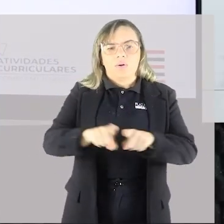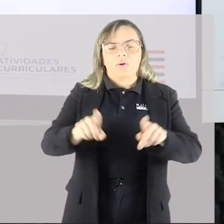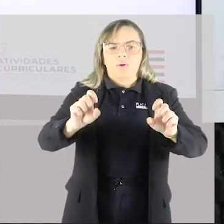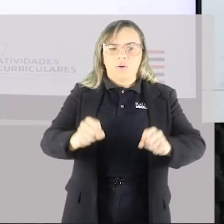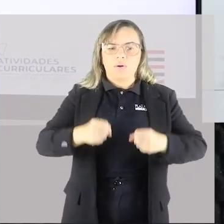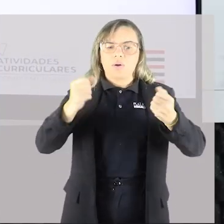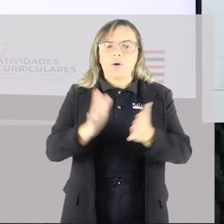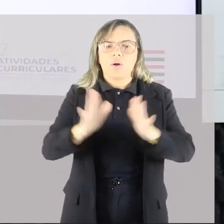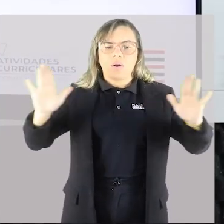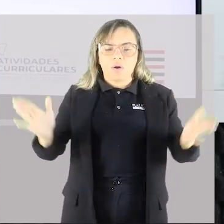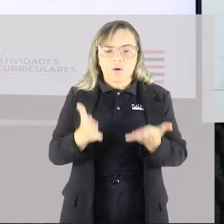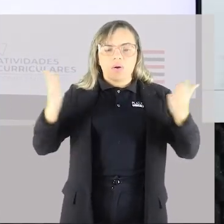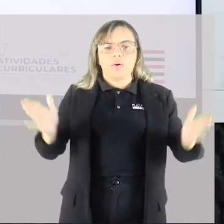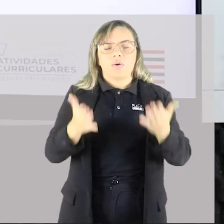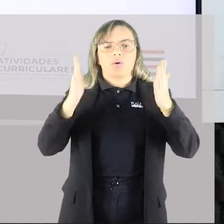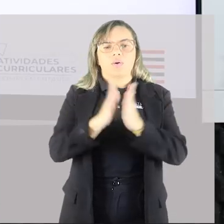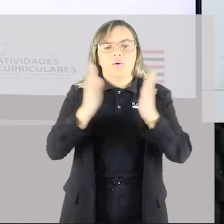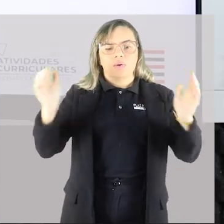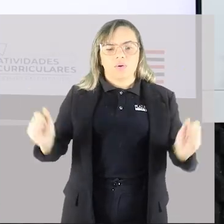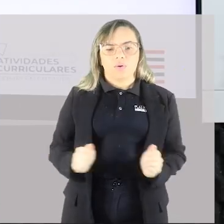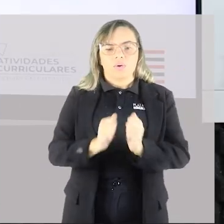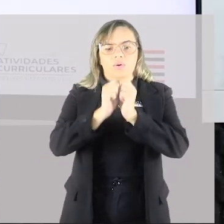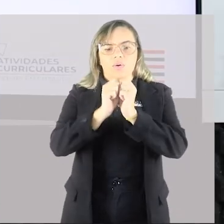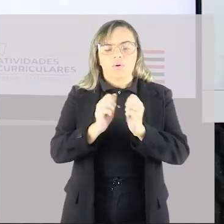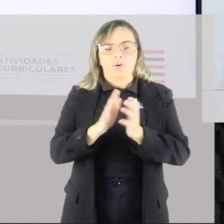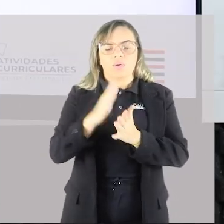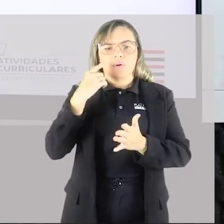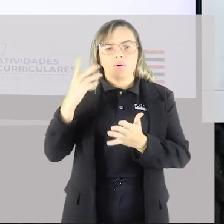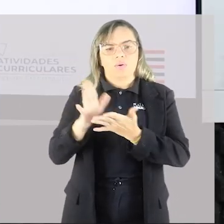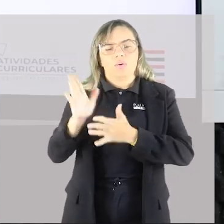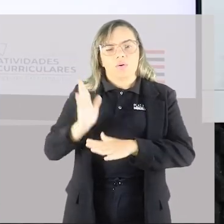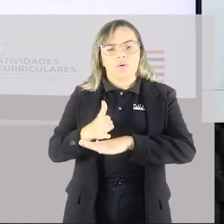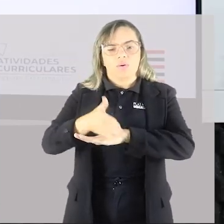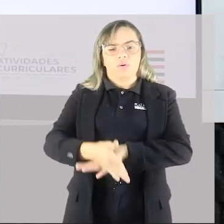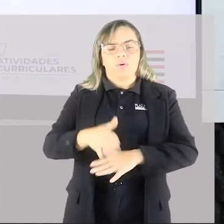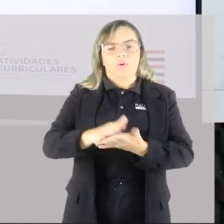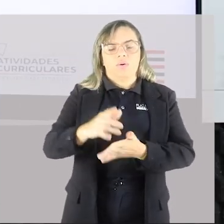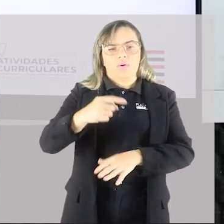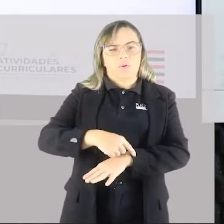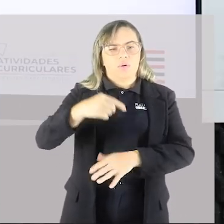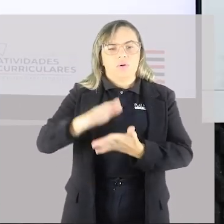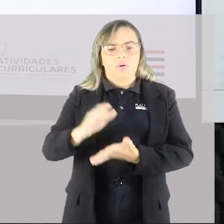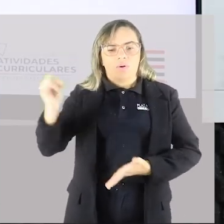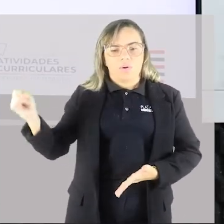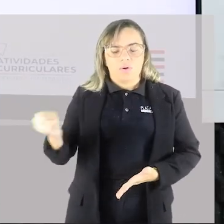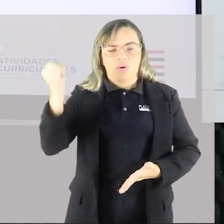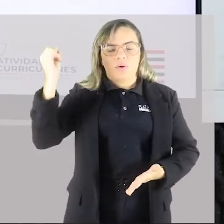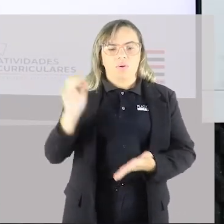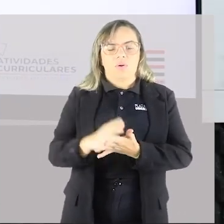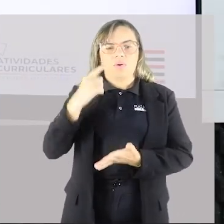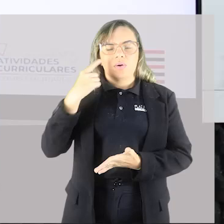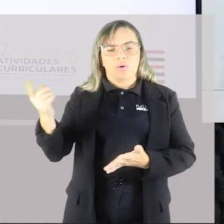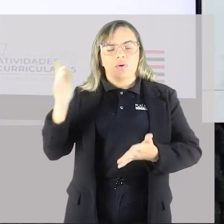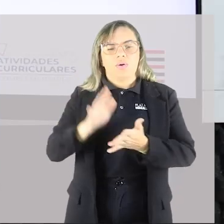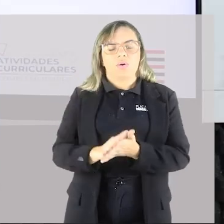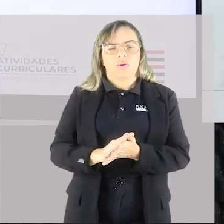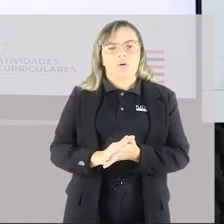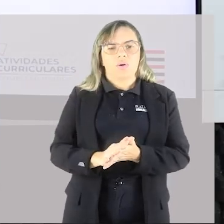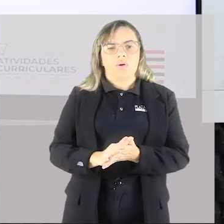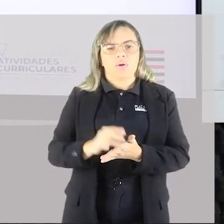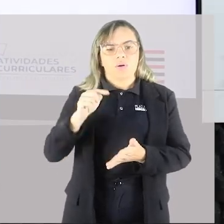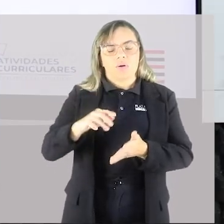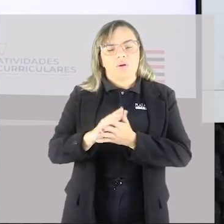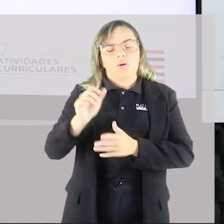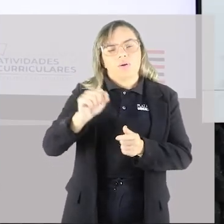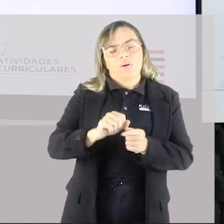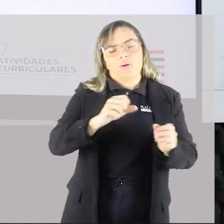sentirem motivados a estar conosco, a participar deste momento tão importante que é produzido para vocês,